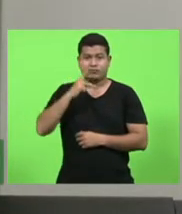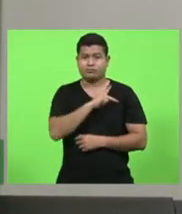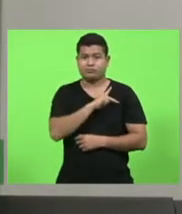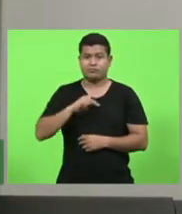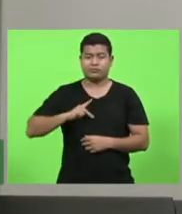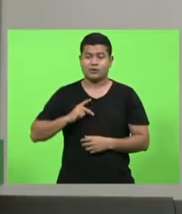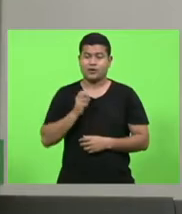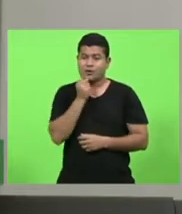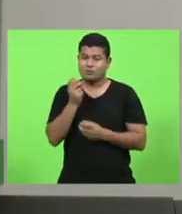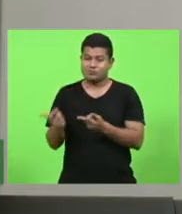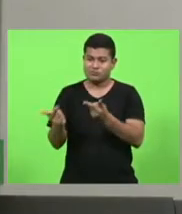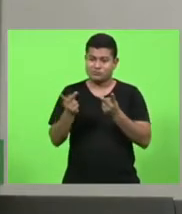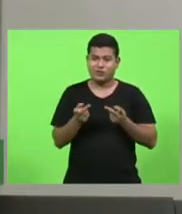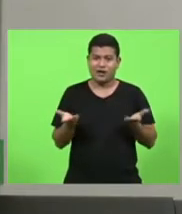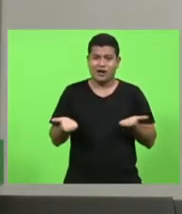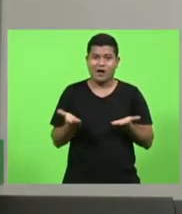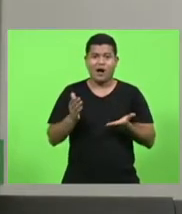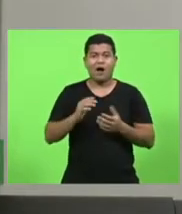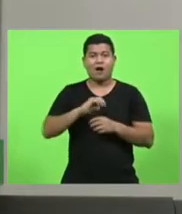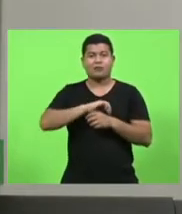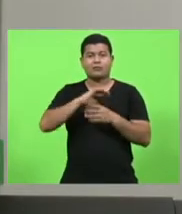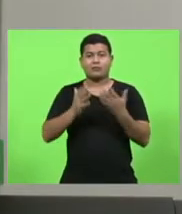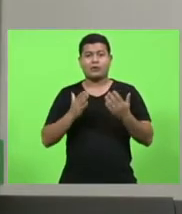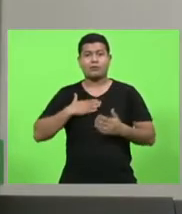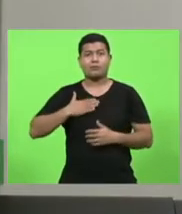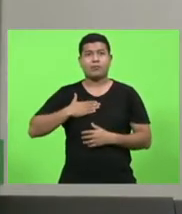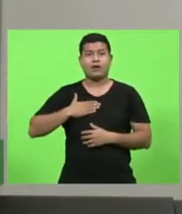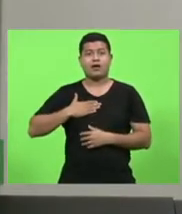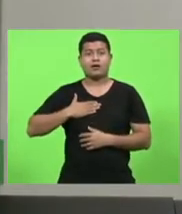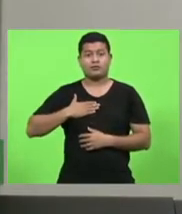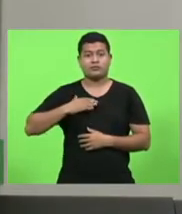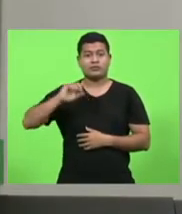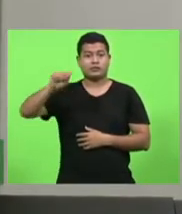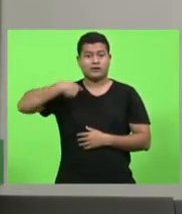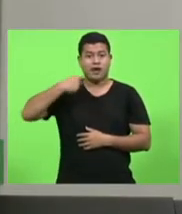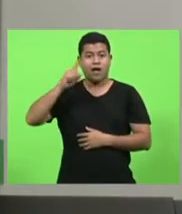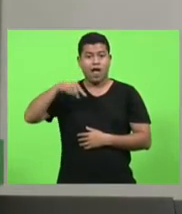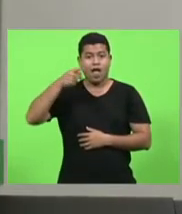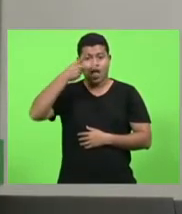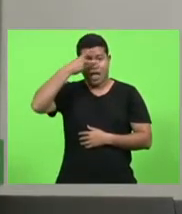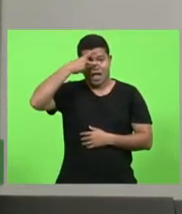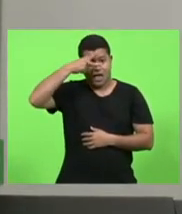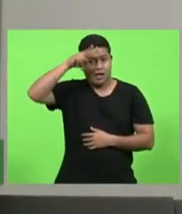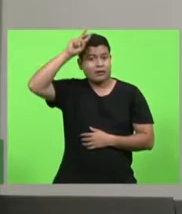bem-vindos. Meu sinal é esse, Vicente.